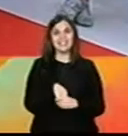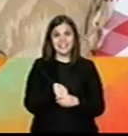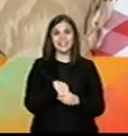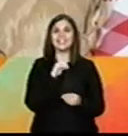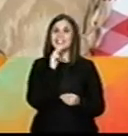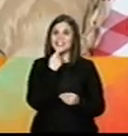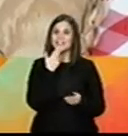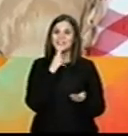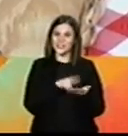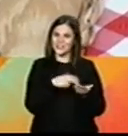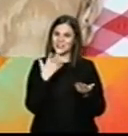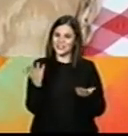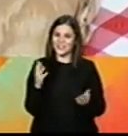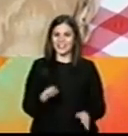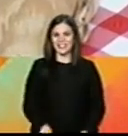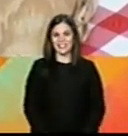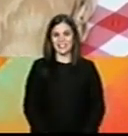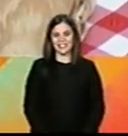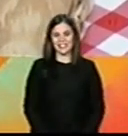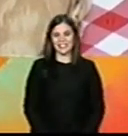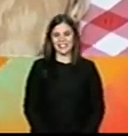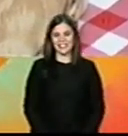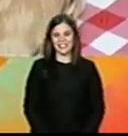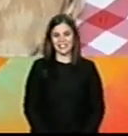Segredo. Faltou só pôr o queijo no fim.